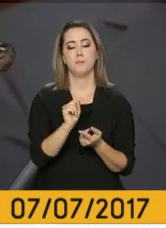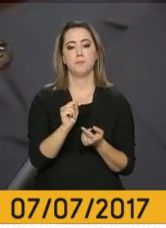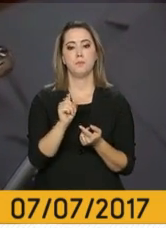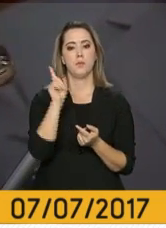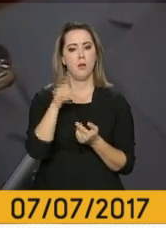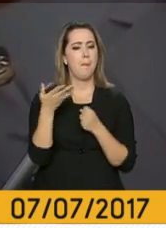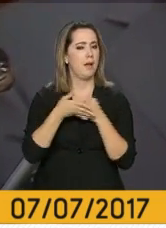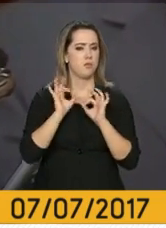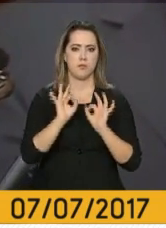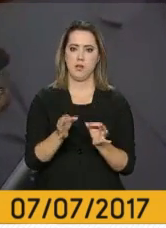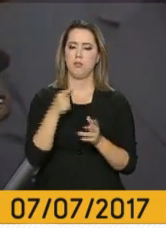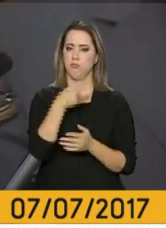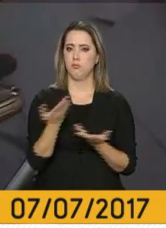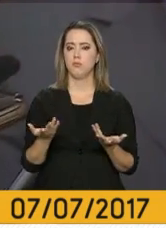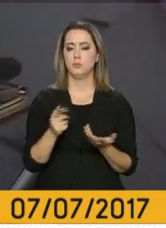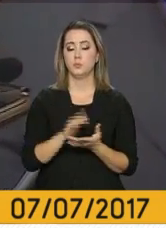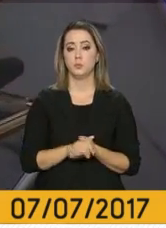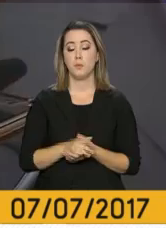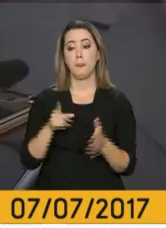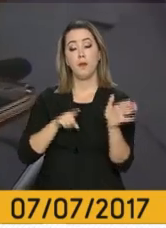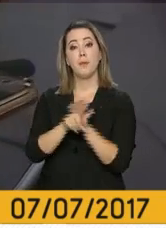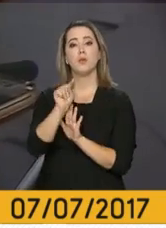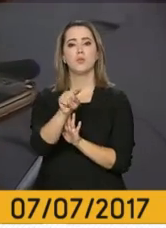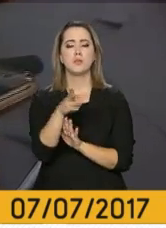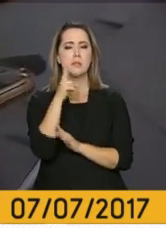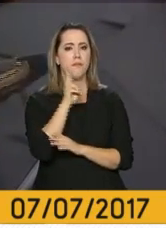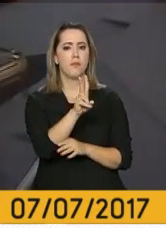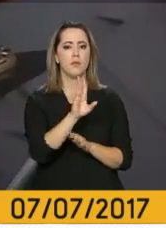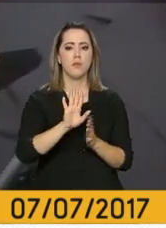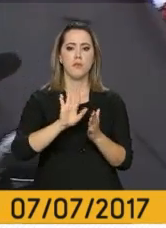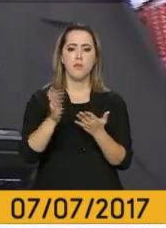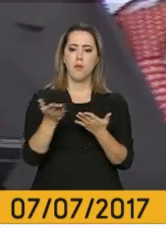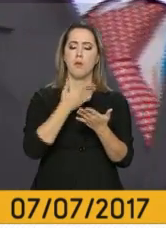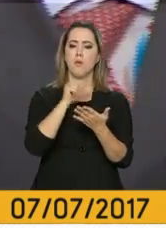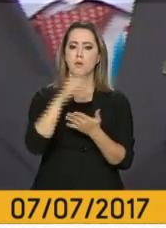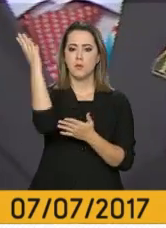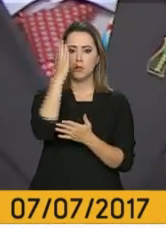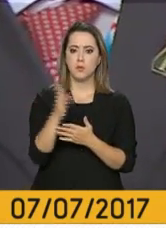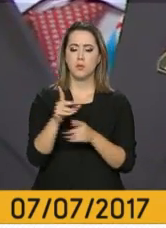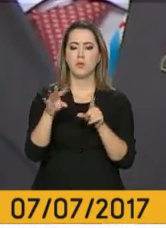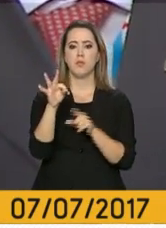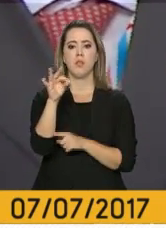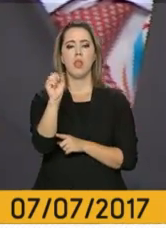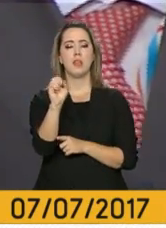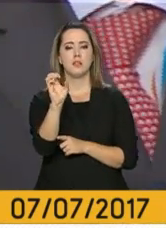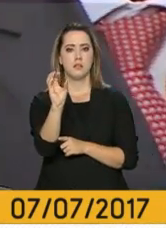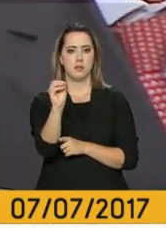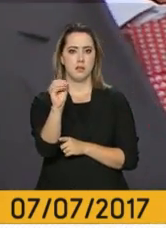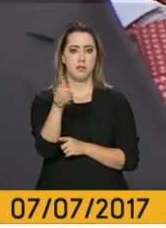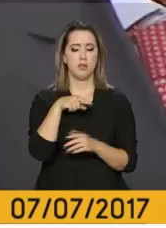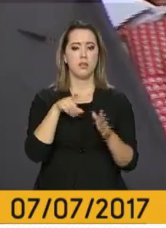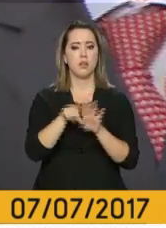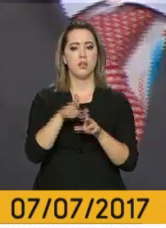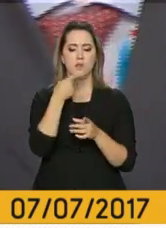né? Acho que basicamente foi isso. Basicamente foi Presidente, isso. o senhor virou as costas do Brasil e o Tasso Gereissati está com sinalizações